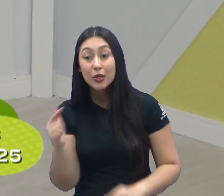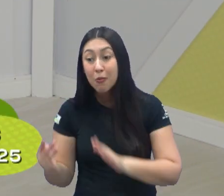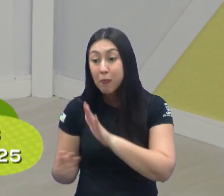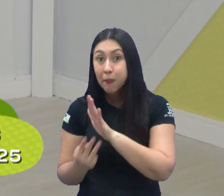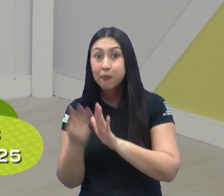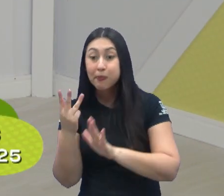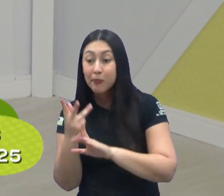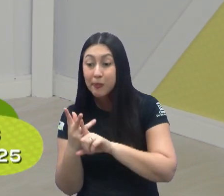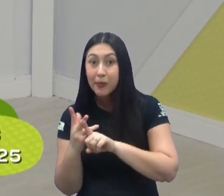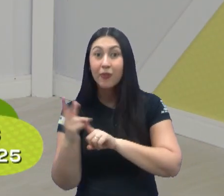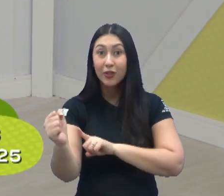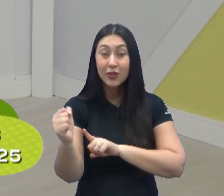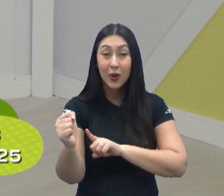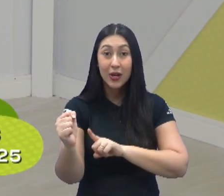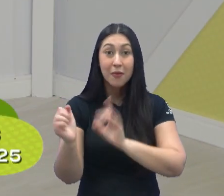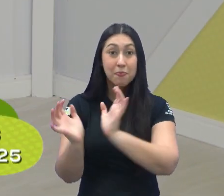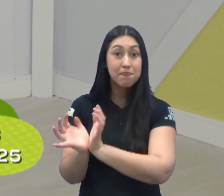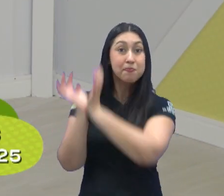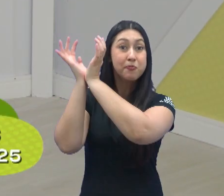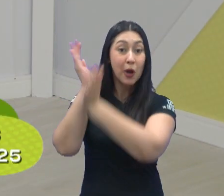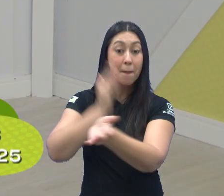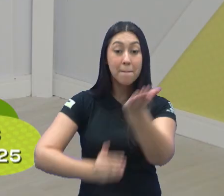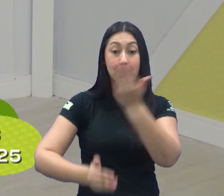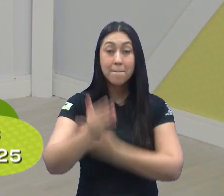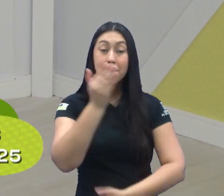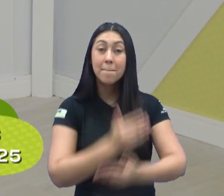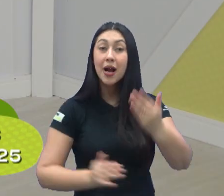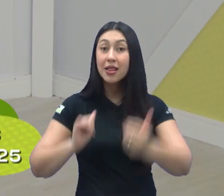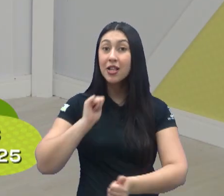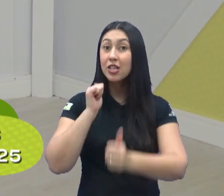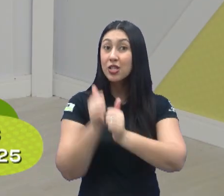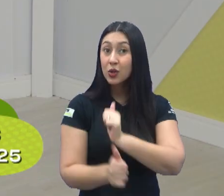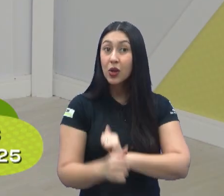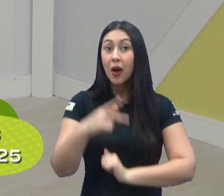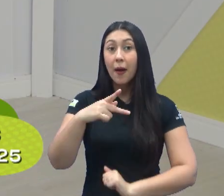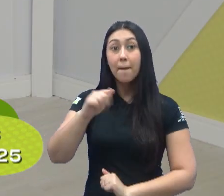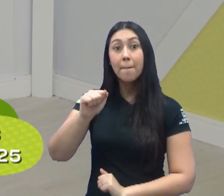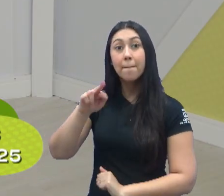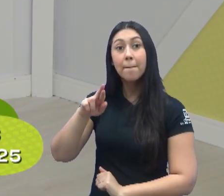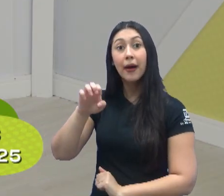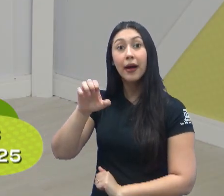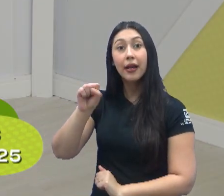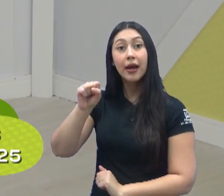dos Jogos Paralímpicos do Estado de São Paulo, o Paresp 2025,